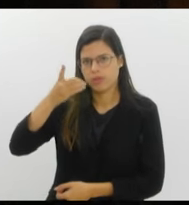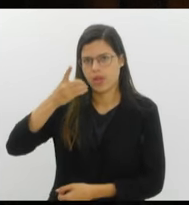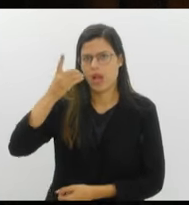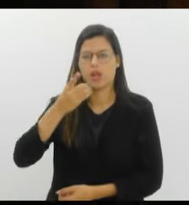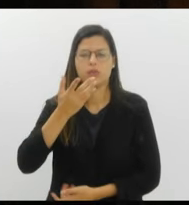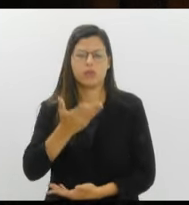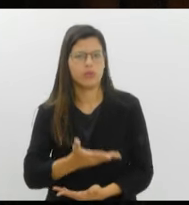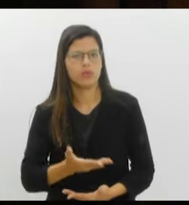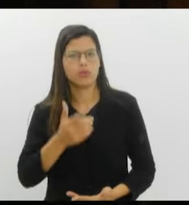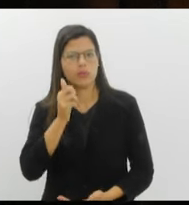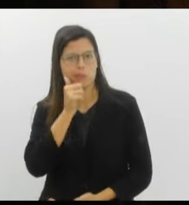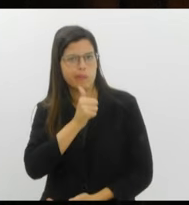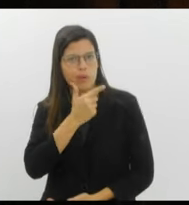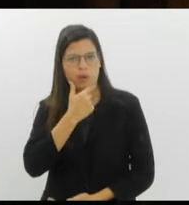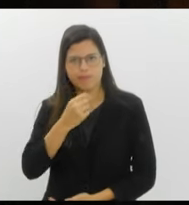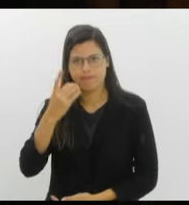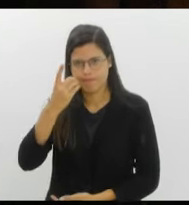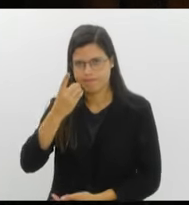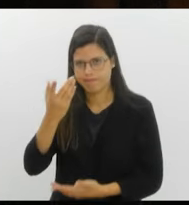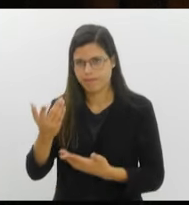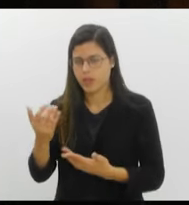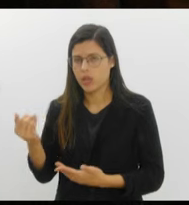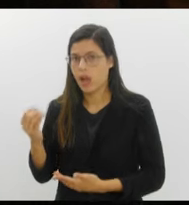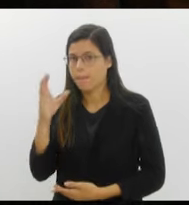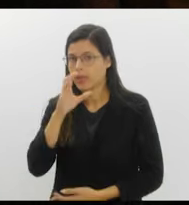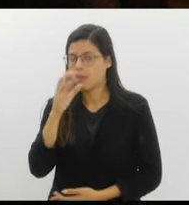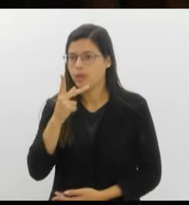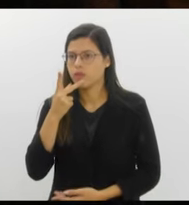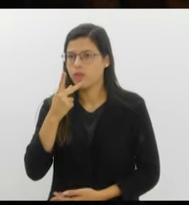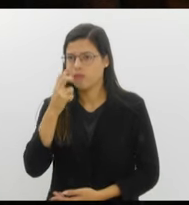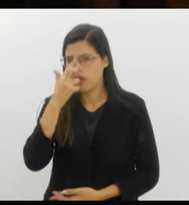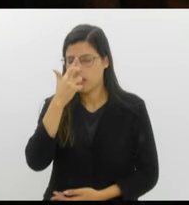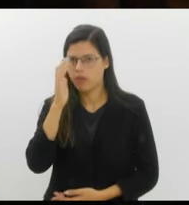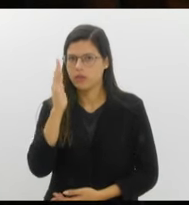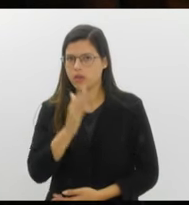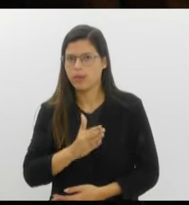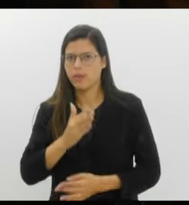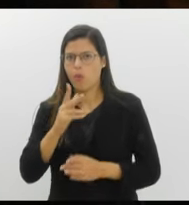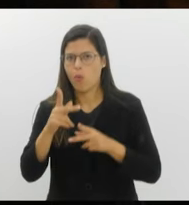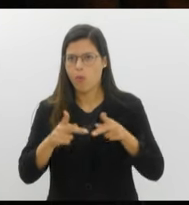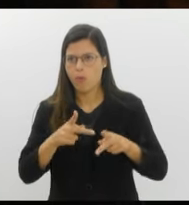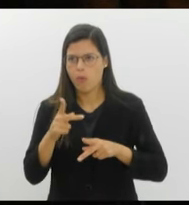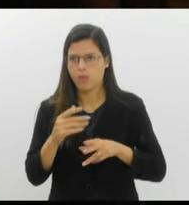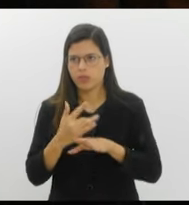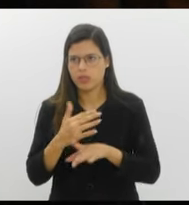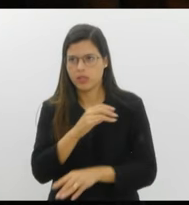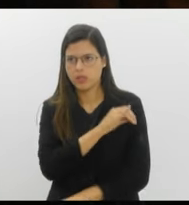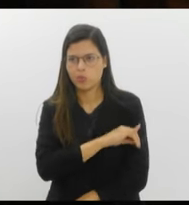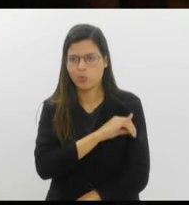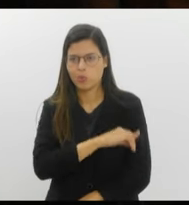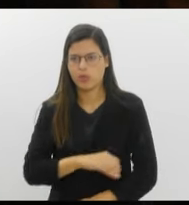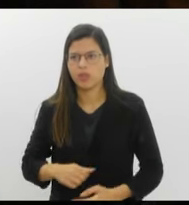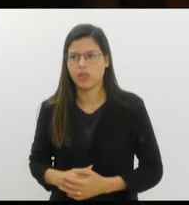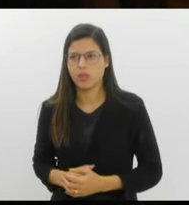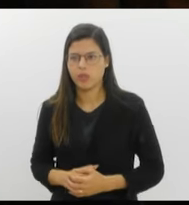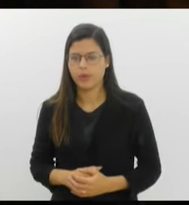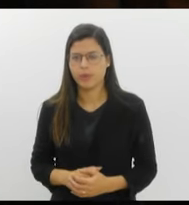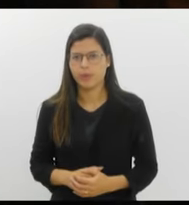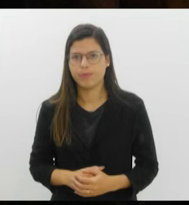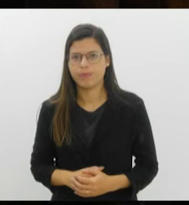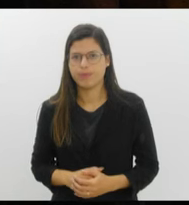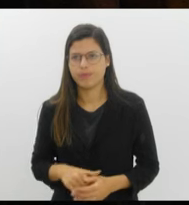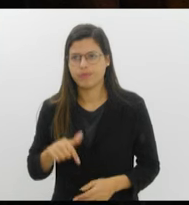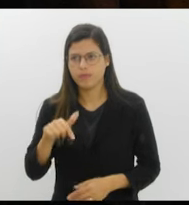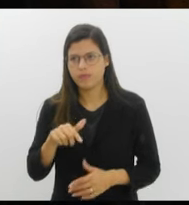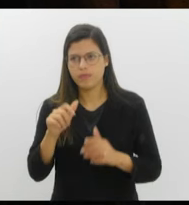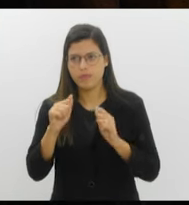muito rapidamente, importante falar aqui diretamente com a população da cidade do Rio de Janeiro, né, e esse parlamento,